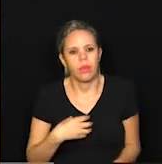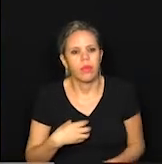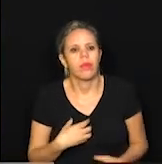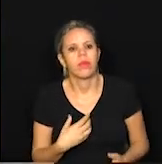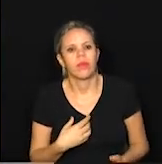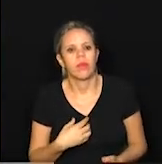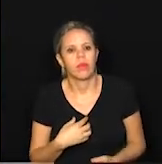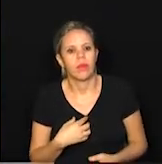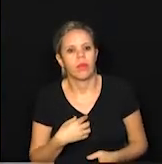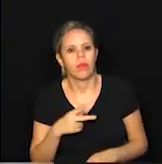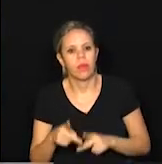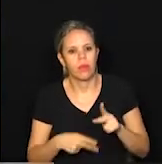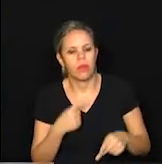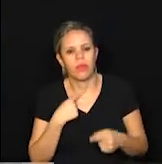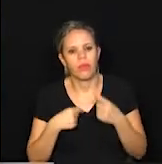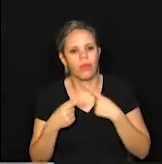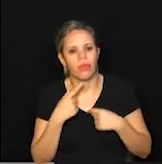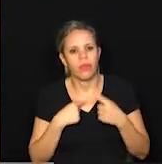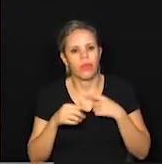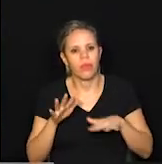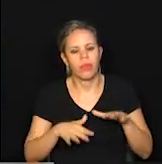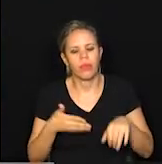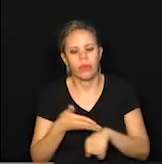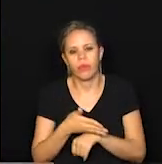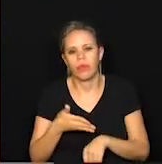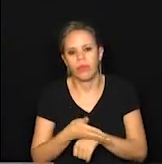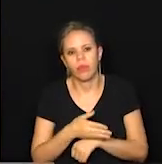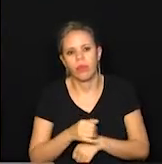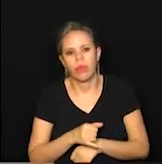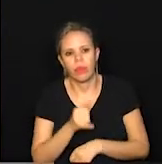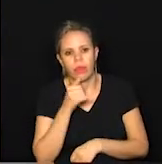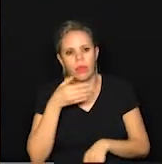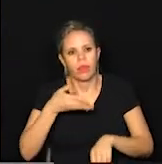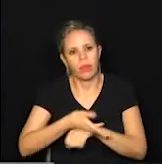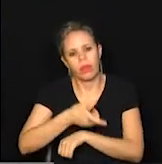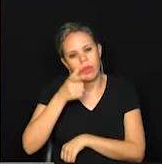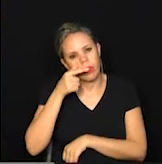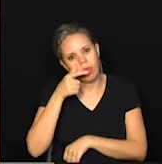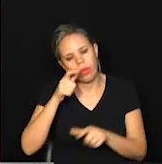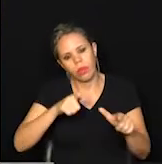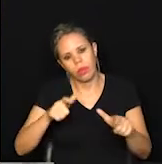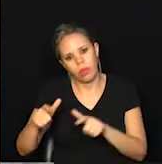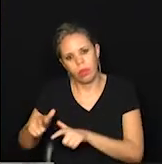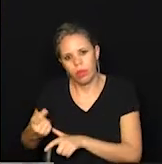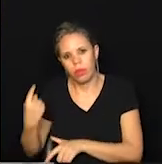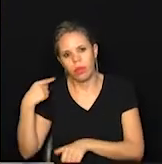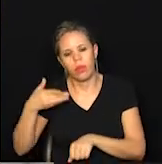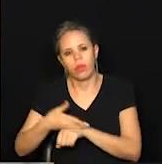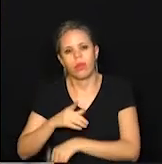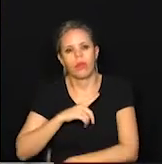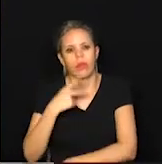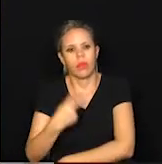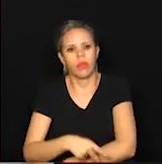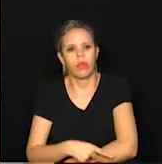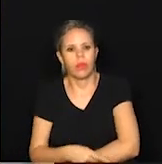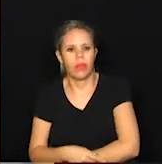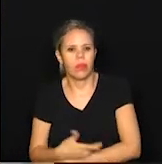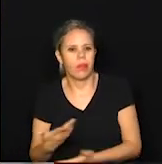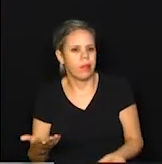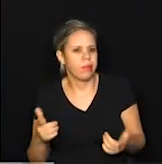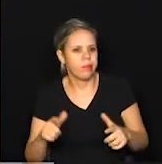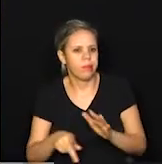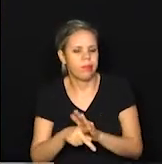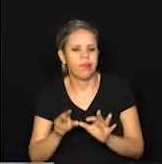vontade do associado, não muitas vezes nem de participar, é de visitar o espaço que ele tem. Então, aquilo é